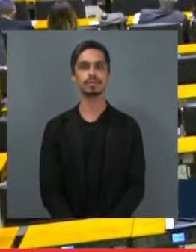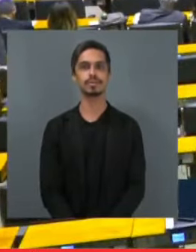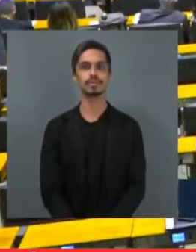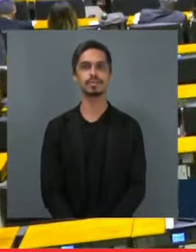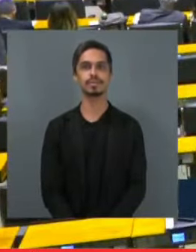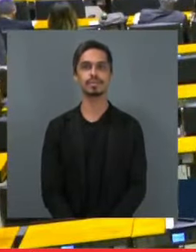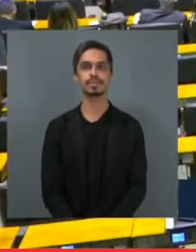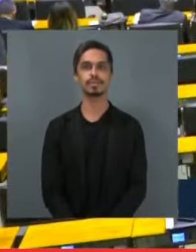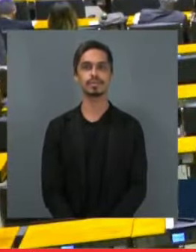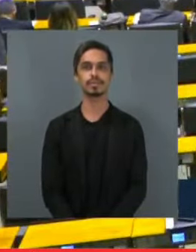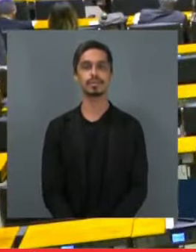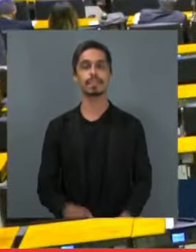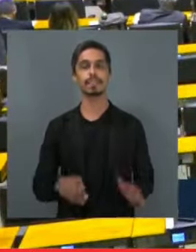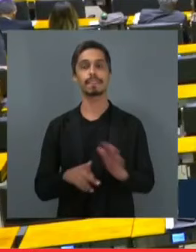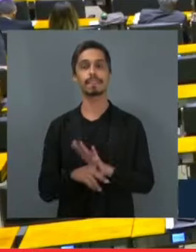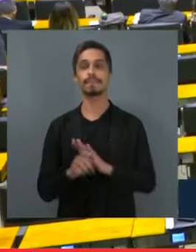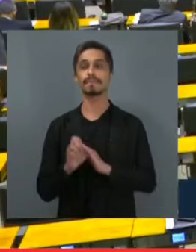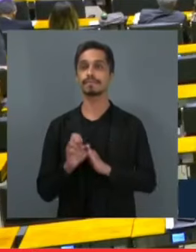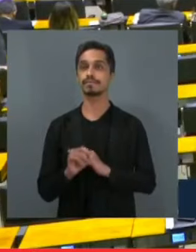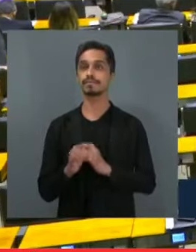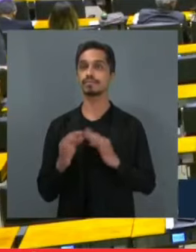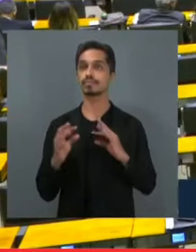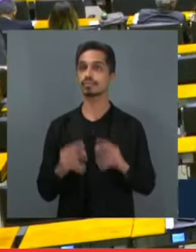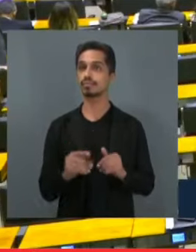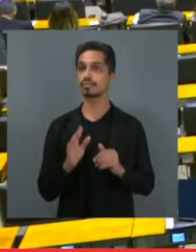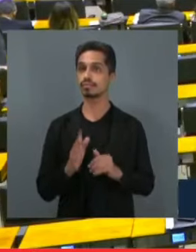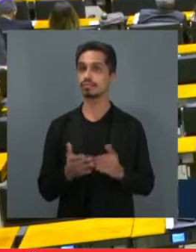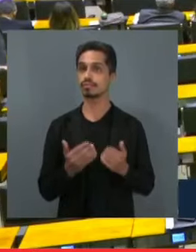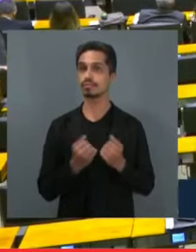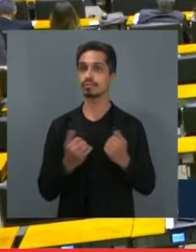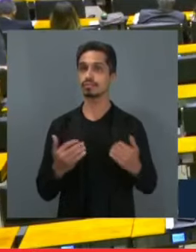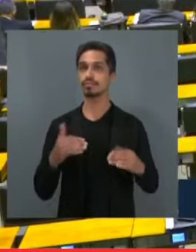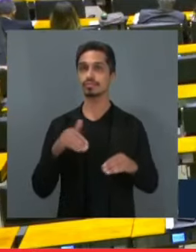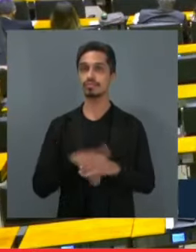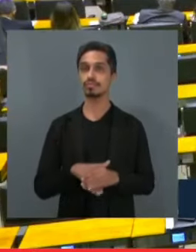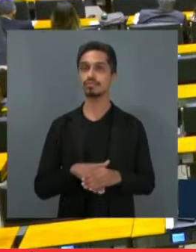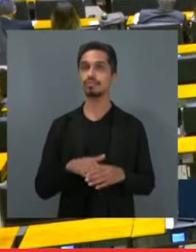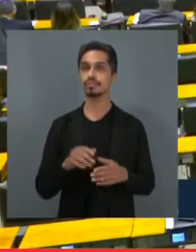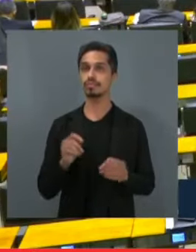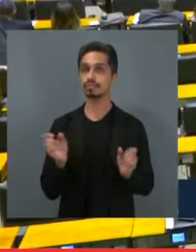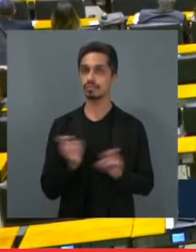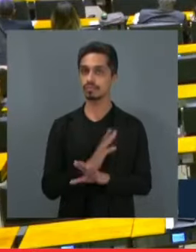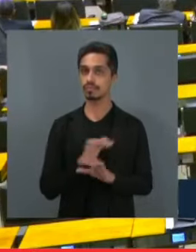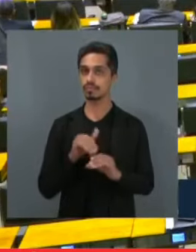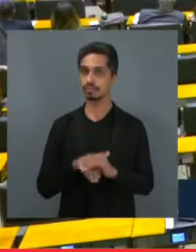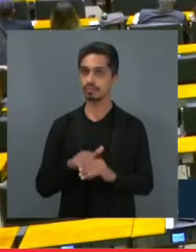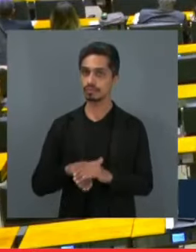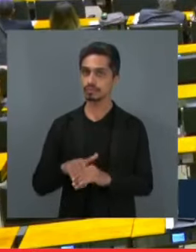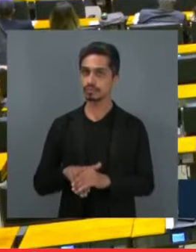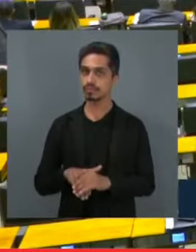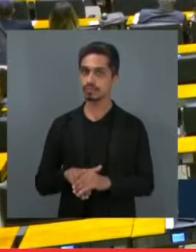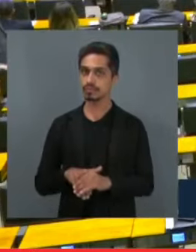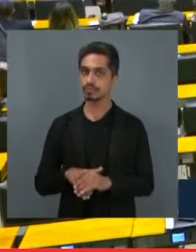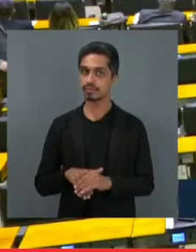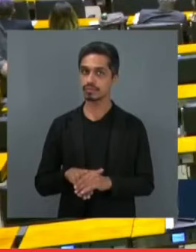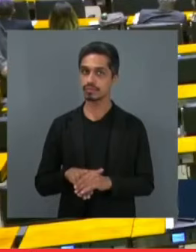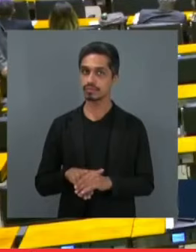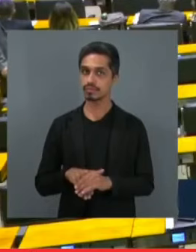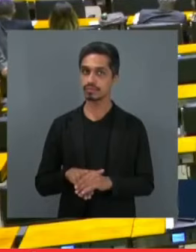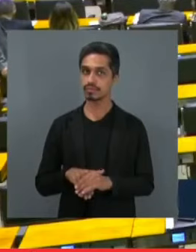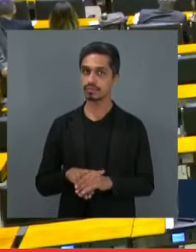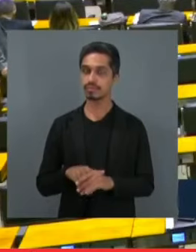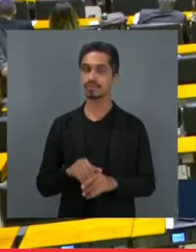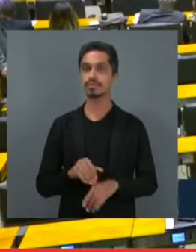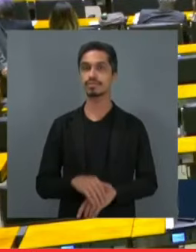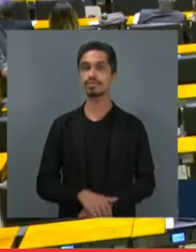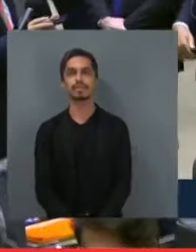disposição de eh decidindo no voto dos ministros do Supremo Tribunal Federal o que a articulação